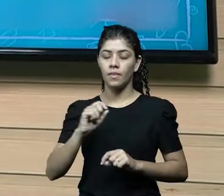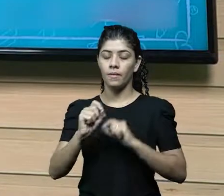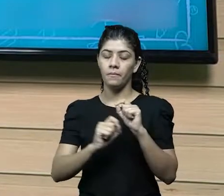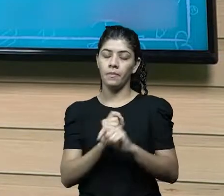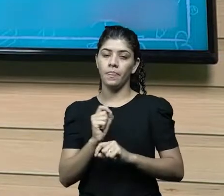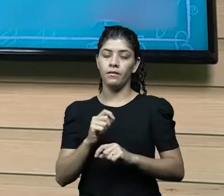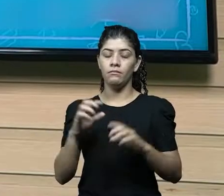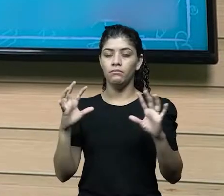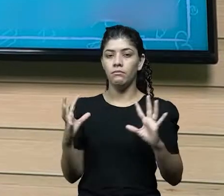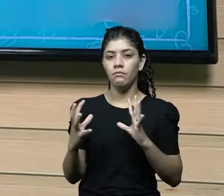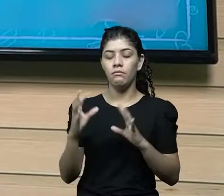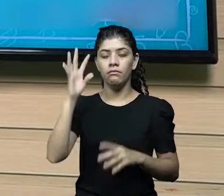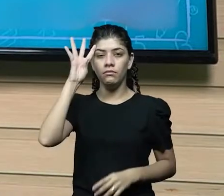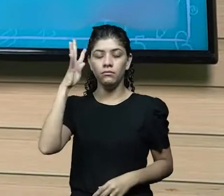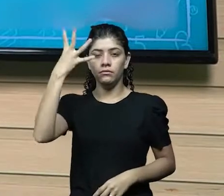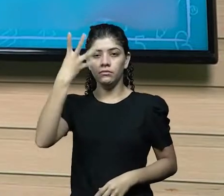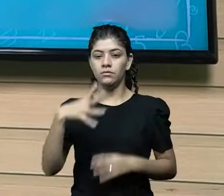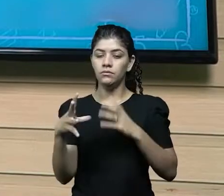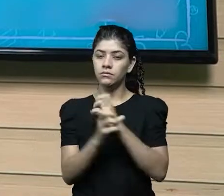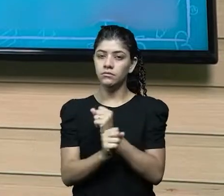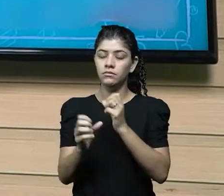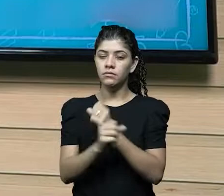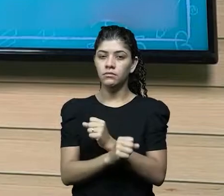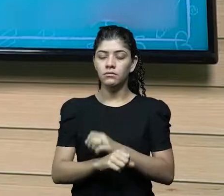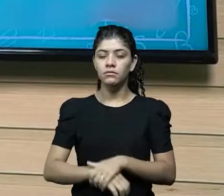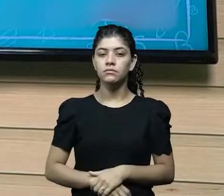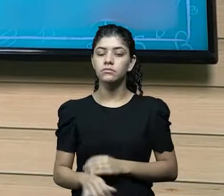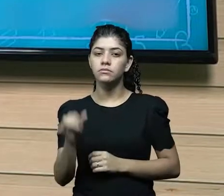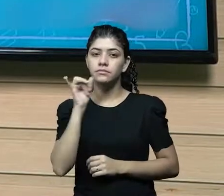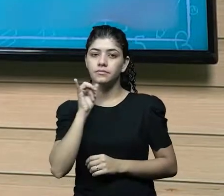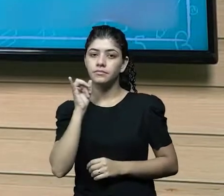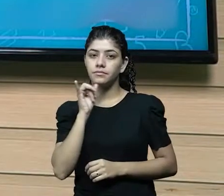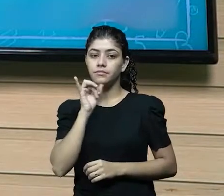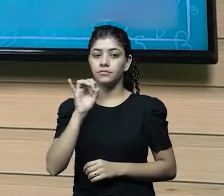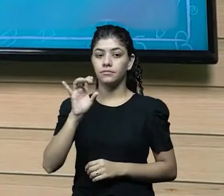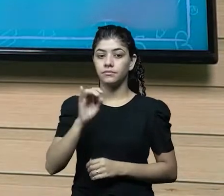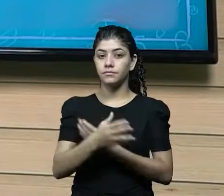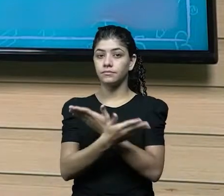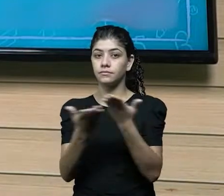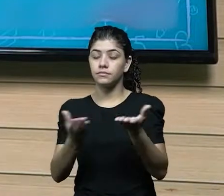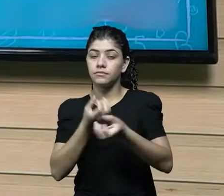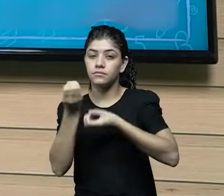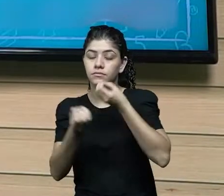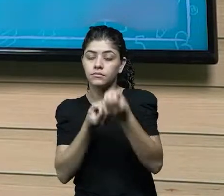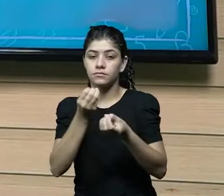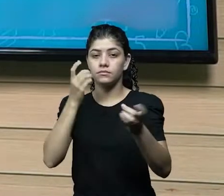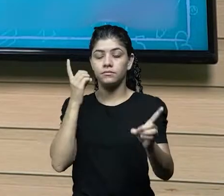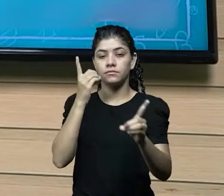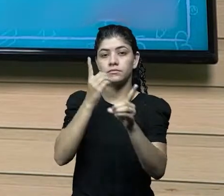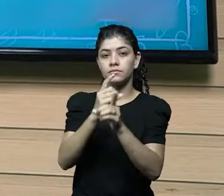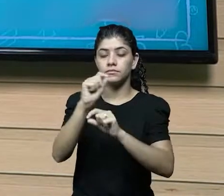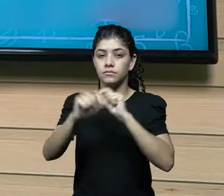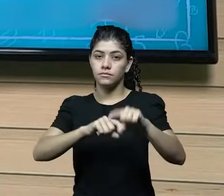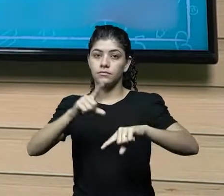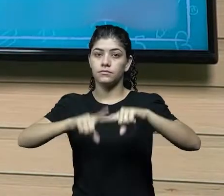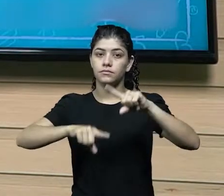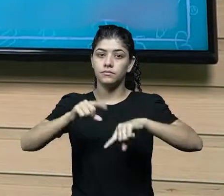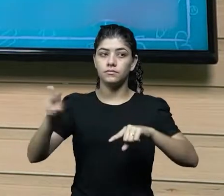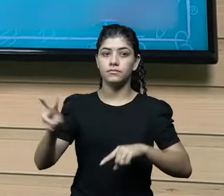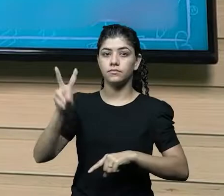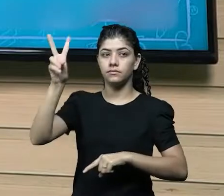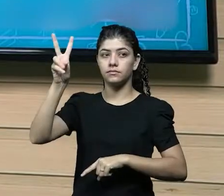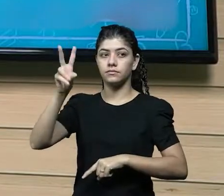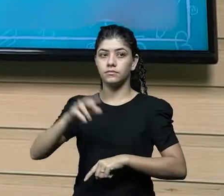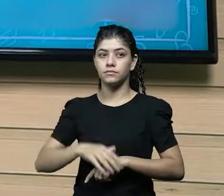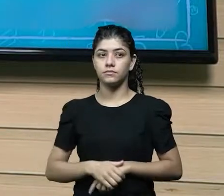indireto calculado. Tá? São só alguns exemplos de como é encontrado esses valores, essas